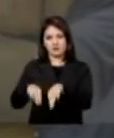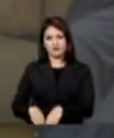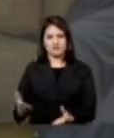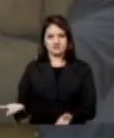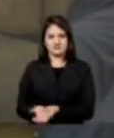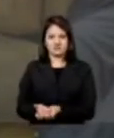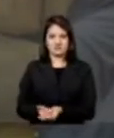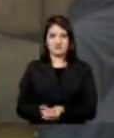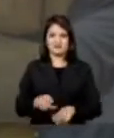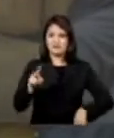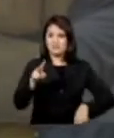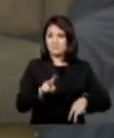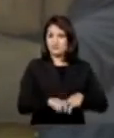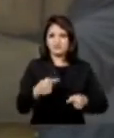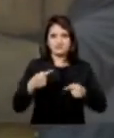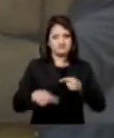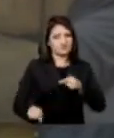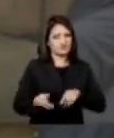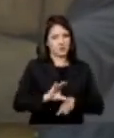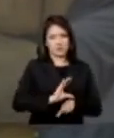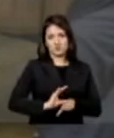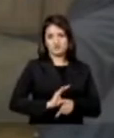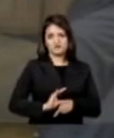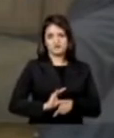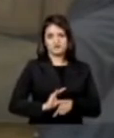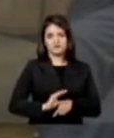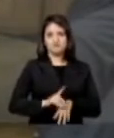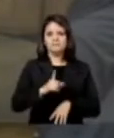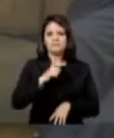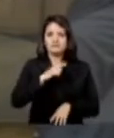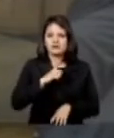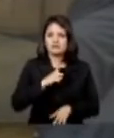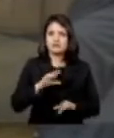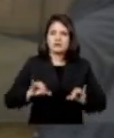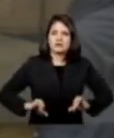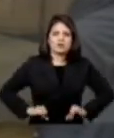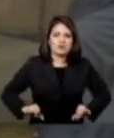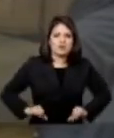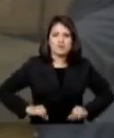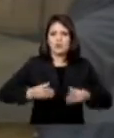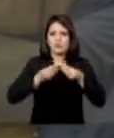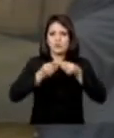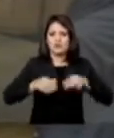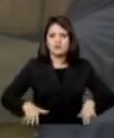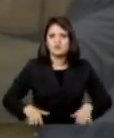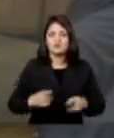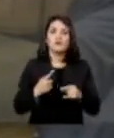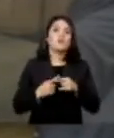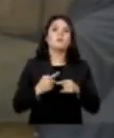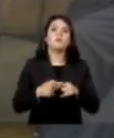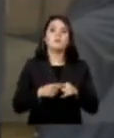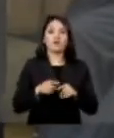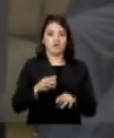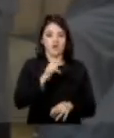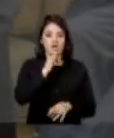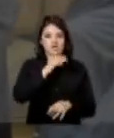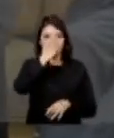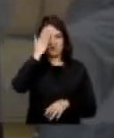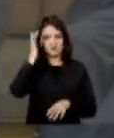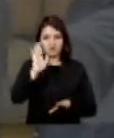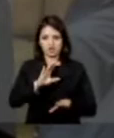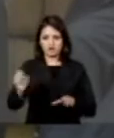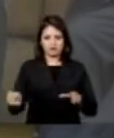ilegais, inconstitucionais, que trazem mácula em contexto, porque quem é que vai devolver